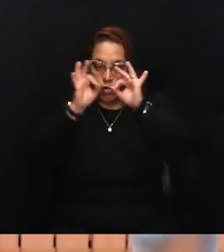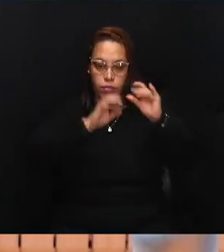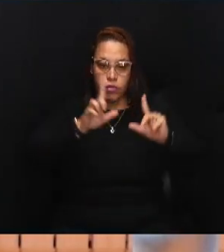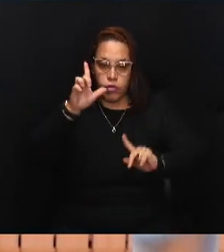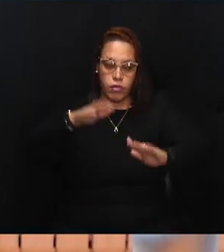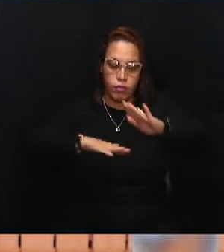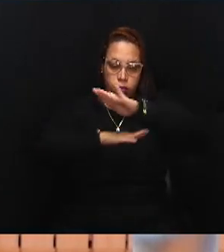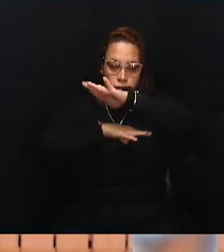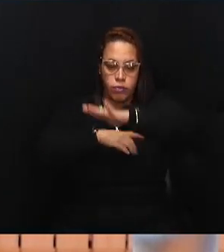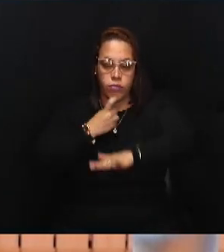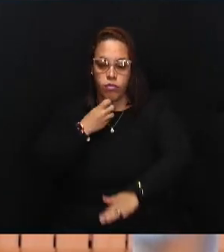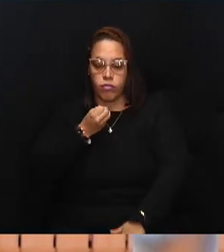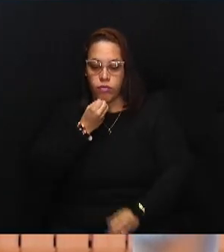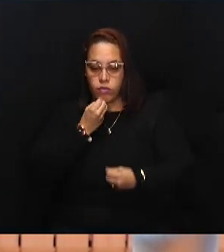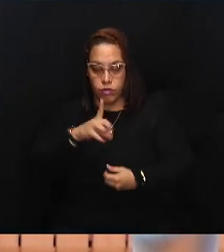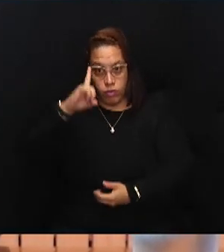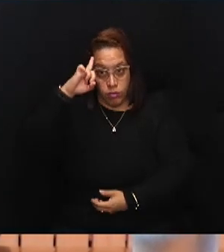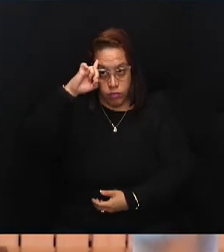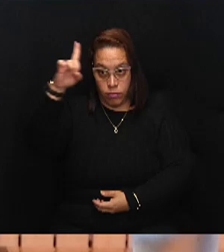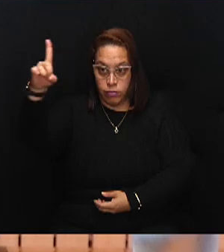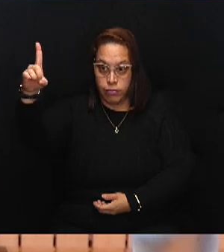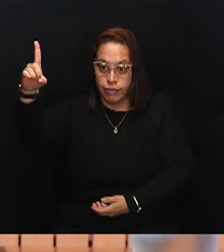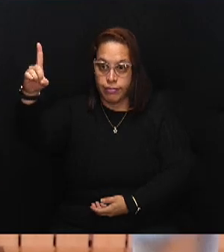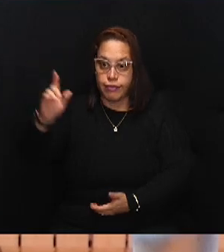Câmara. Bom dia a todos que assistem nós